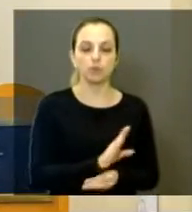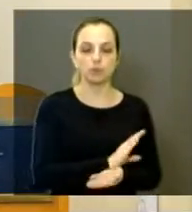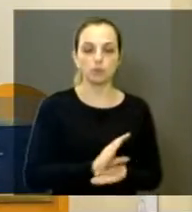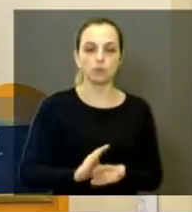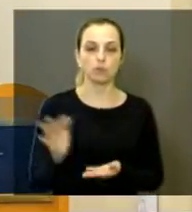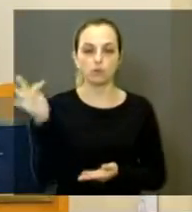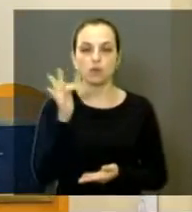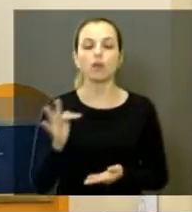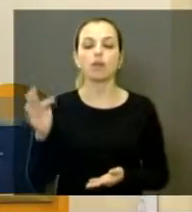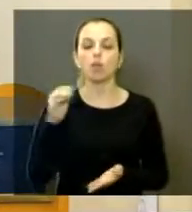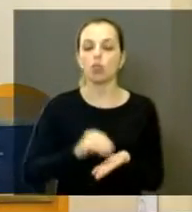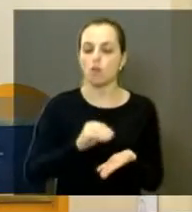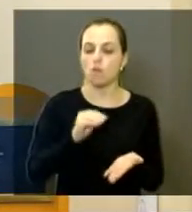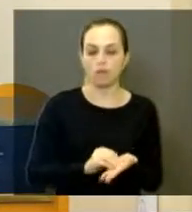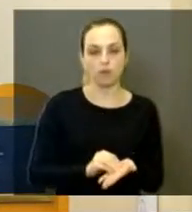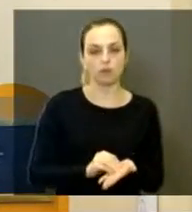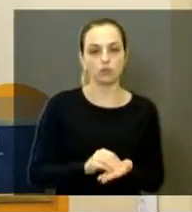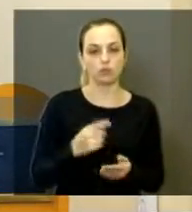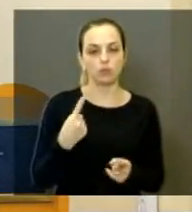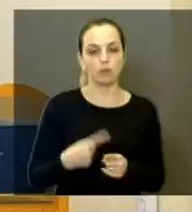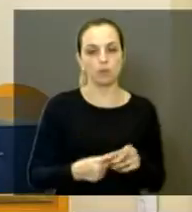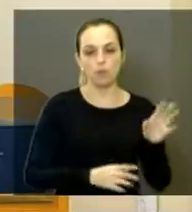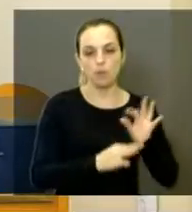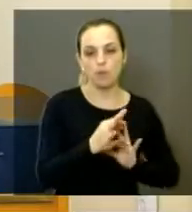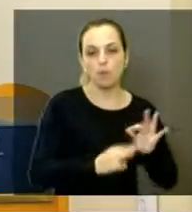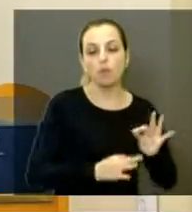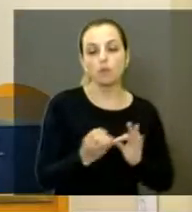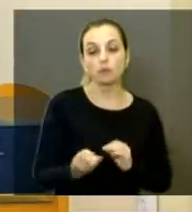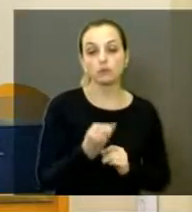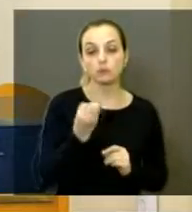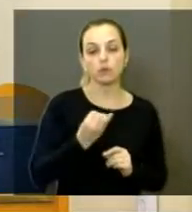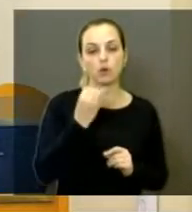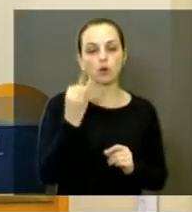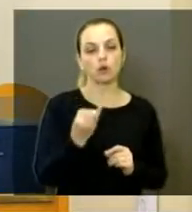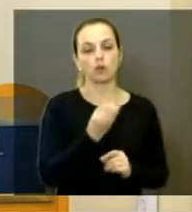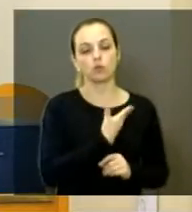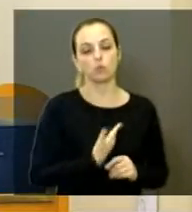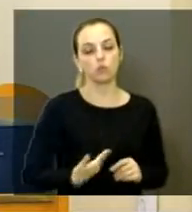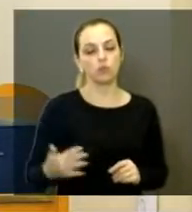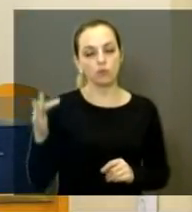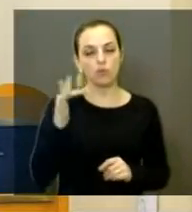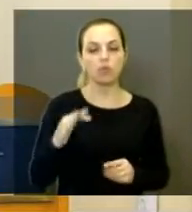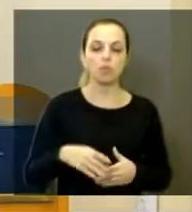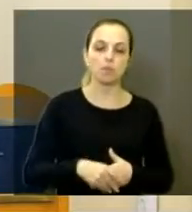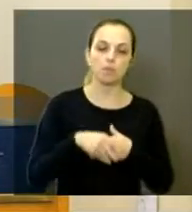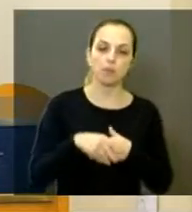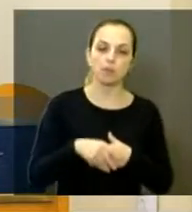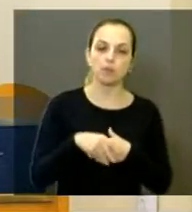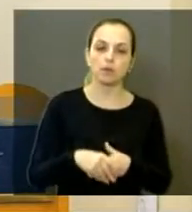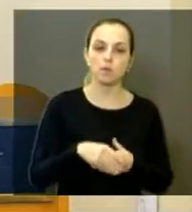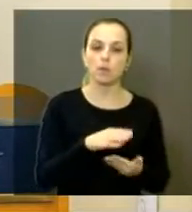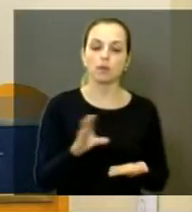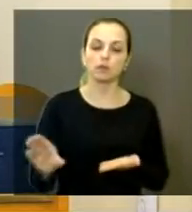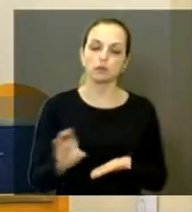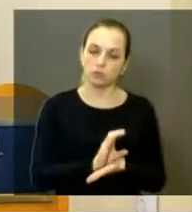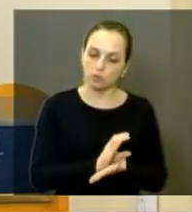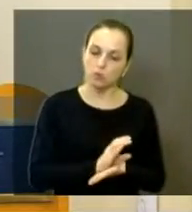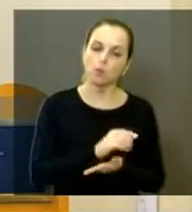não faltem, porque é um projeto magnífico. O governo federal está de parabéns que mandou esse dinheiro